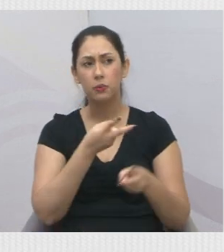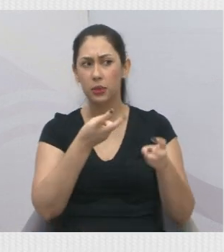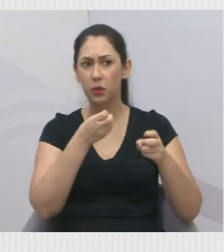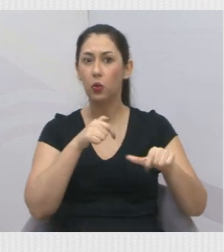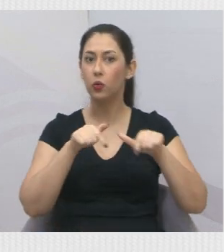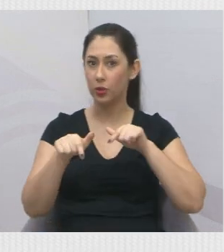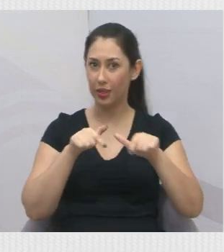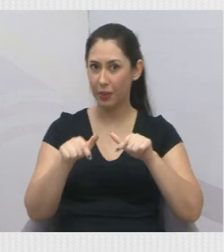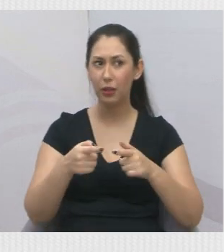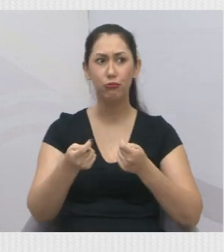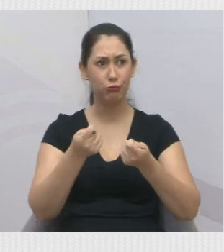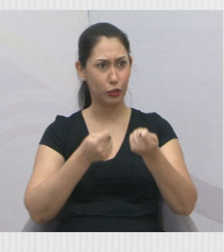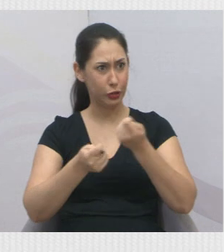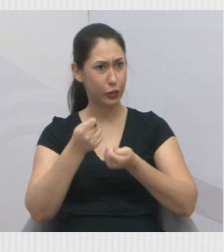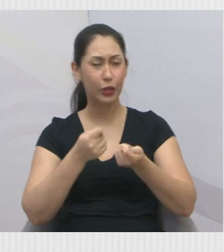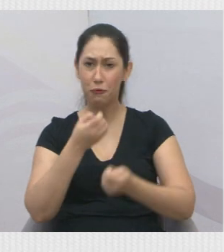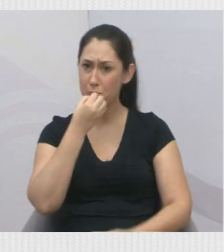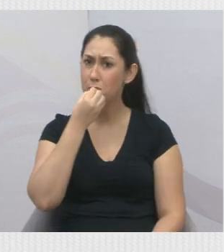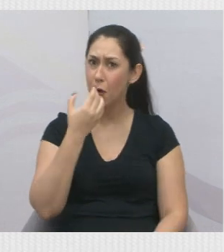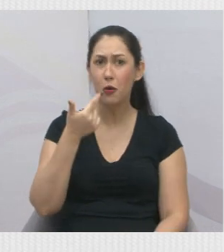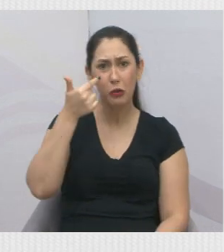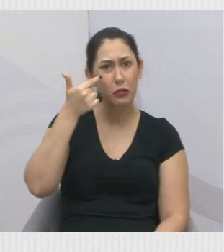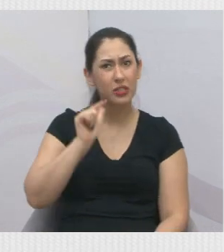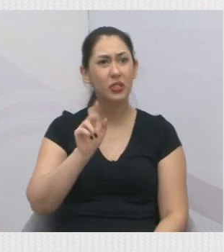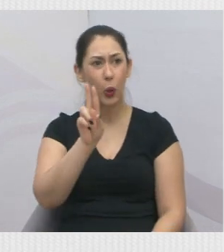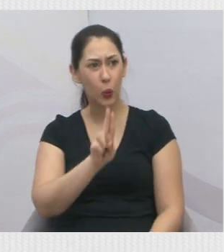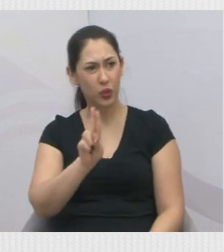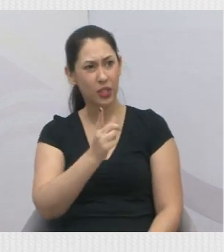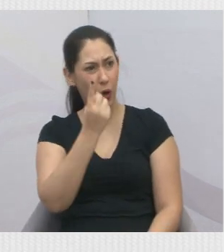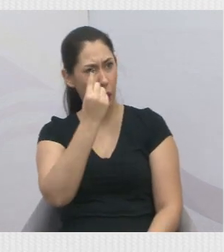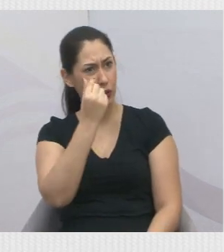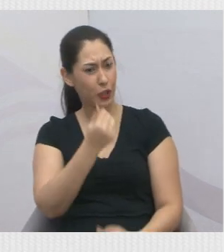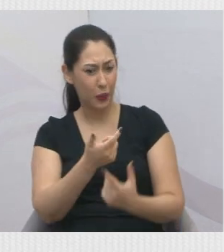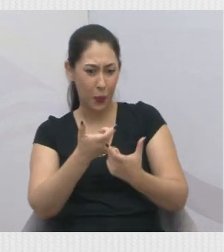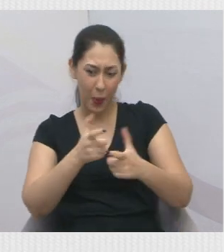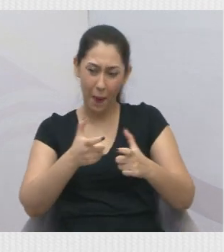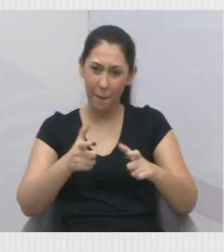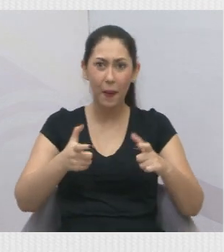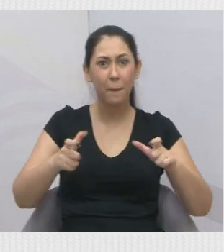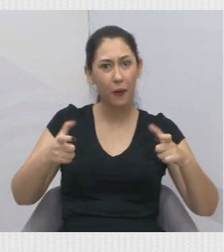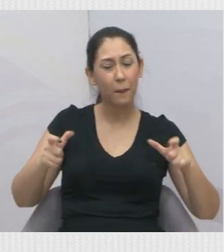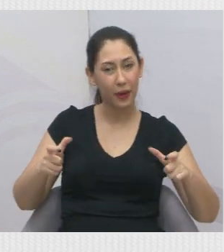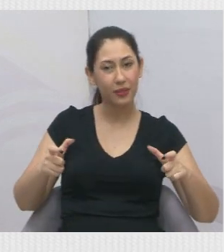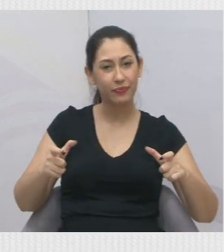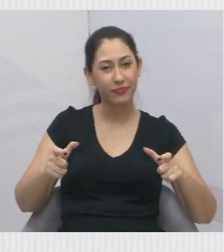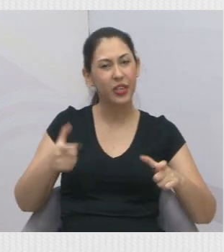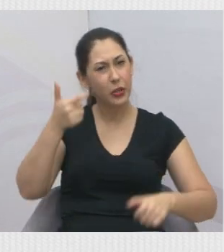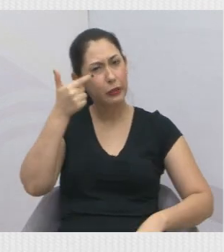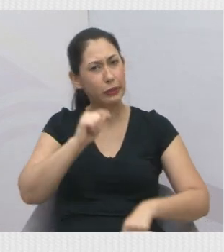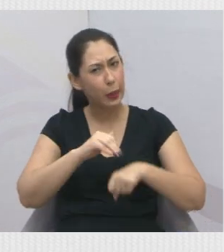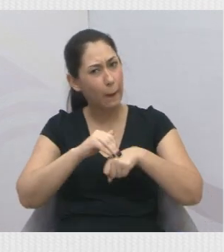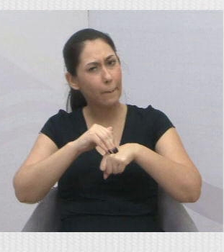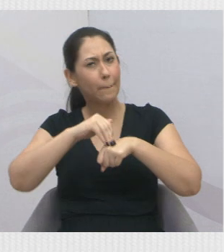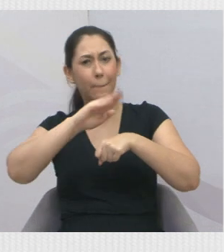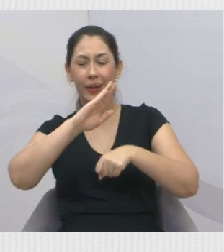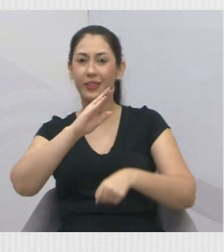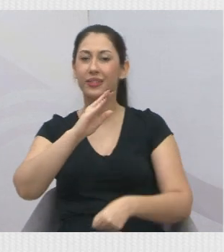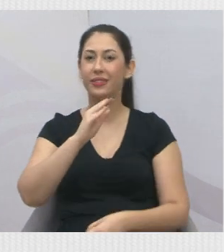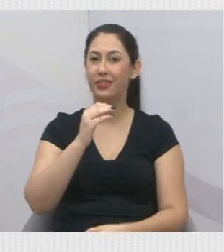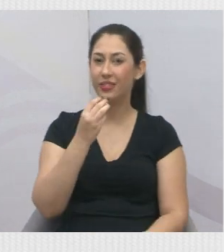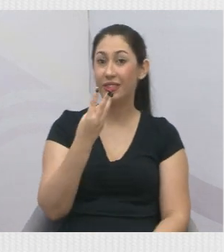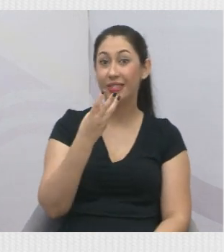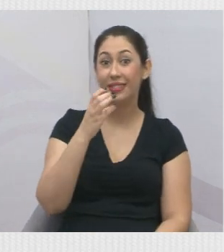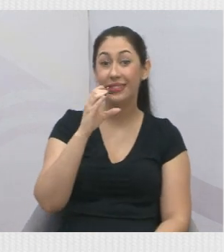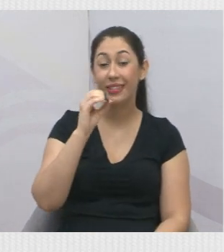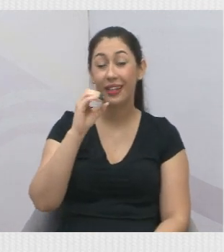trabalho foi bem gerido, conseguiram fazer as melhores aplicações no ano 2021, superamos a meta orçada pela Câmara em mais